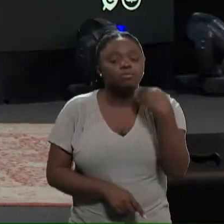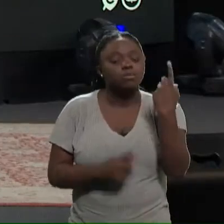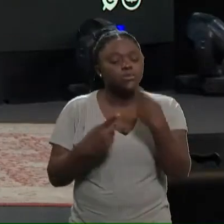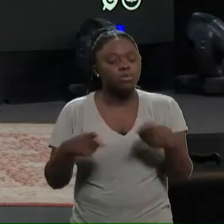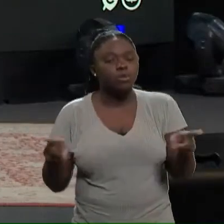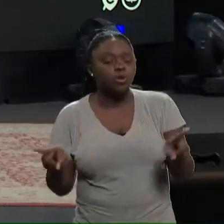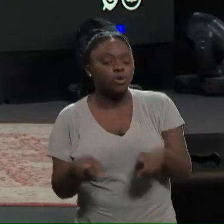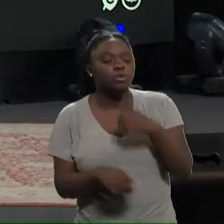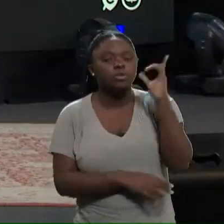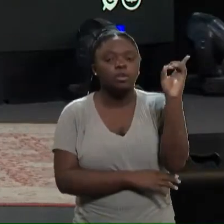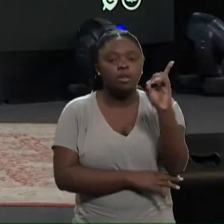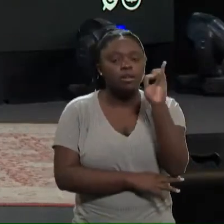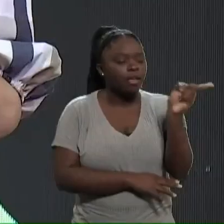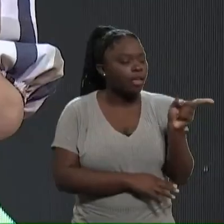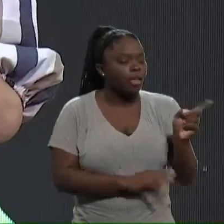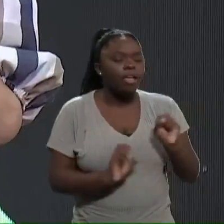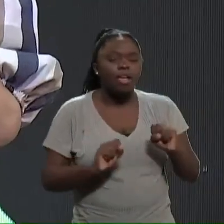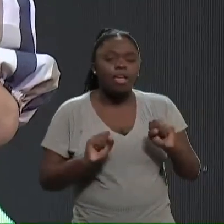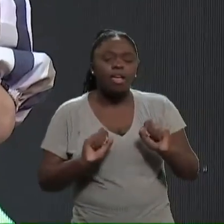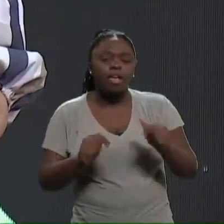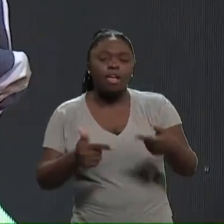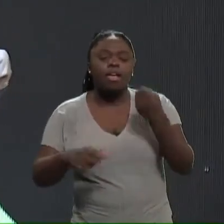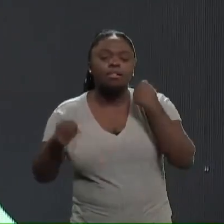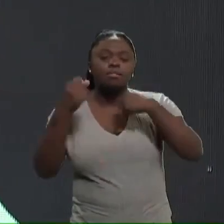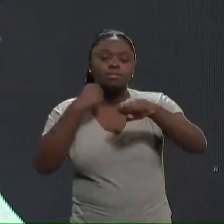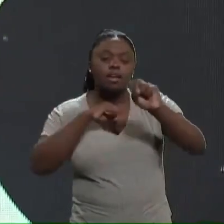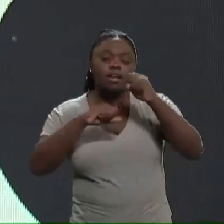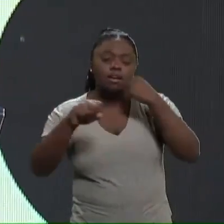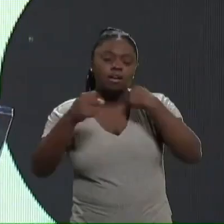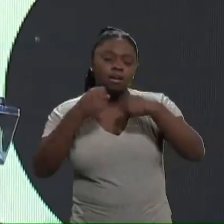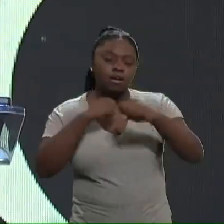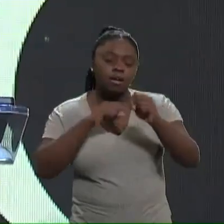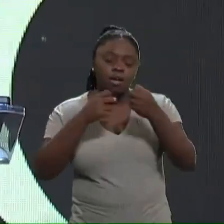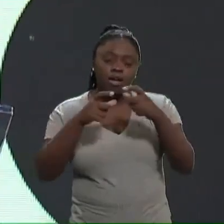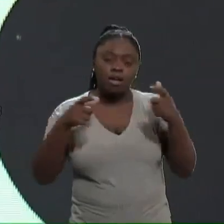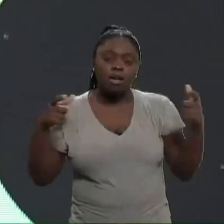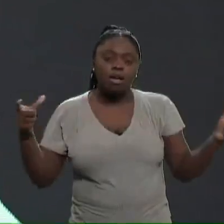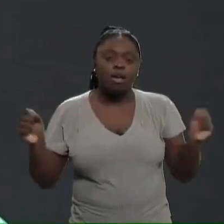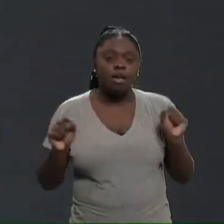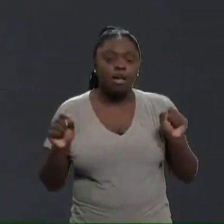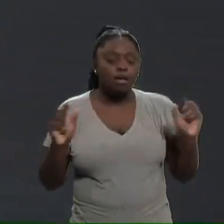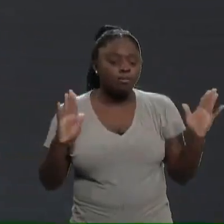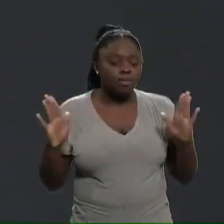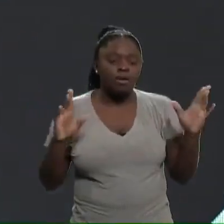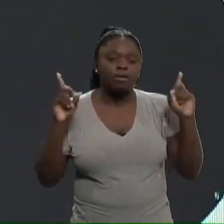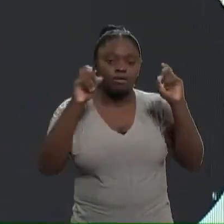Davi compôs salmos, e a maioria dos salmos de Davi são momentos de crise.